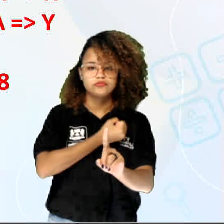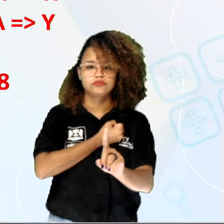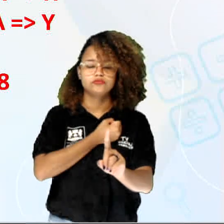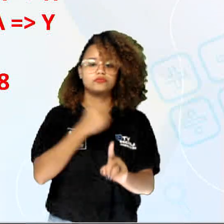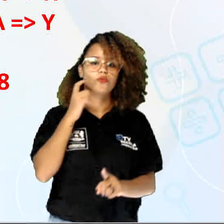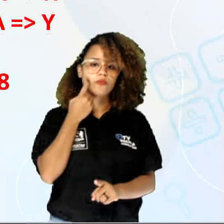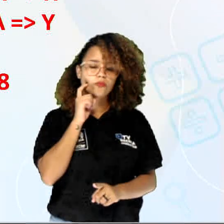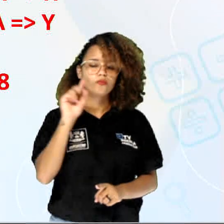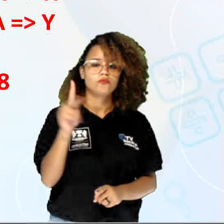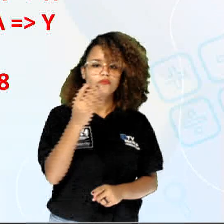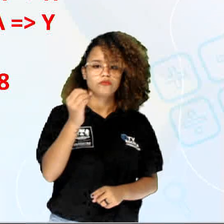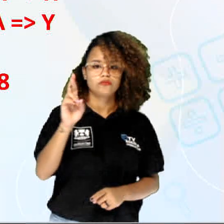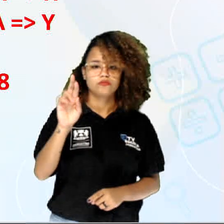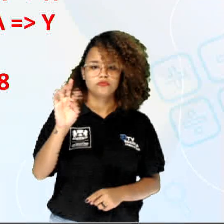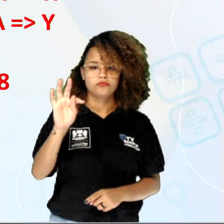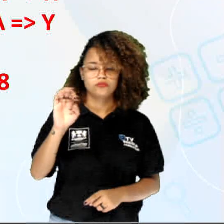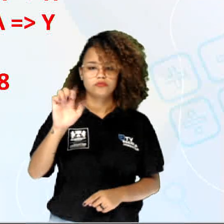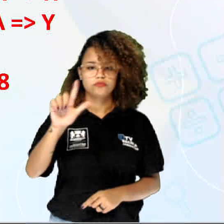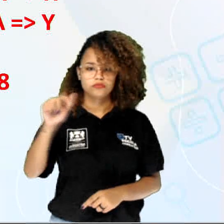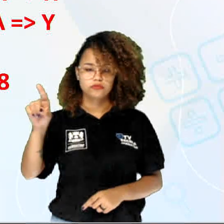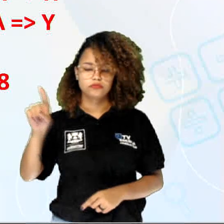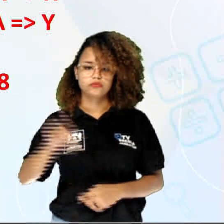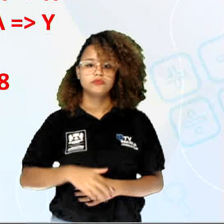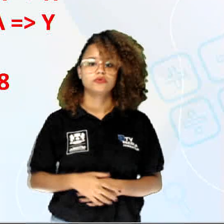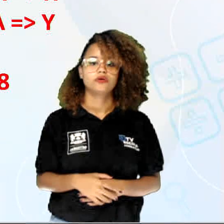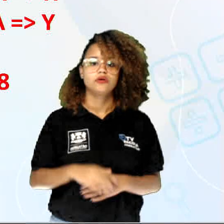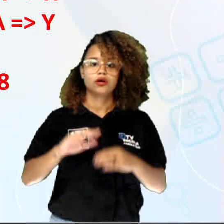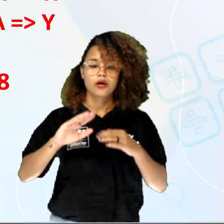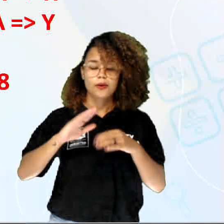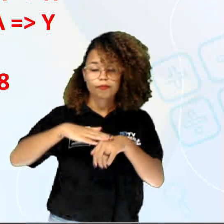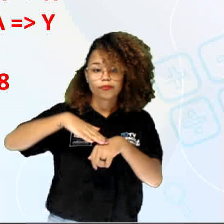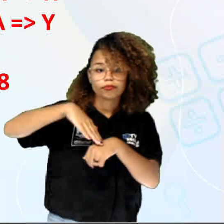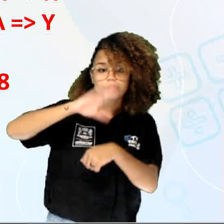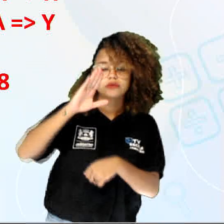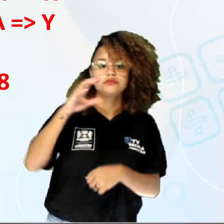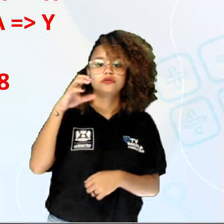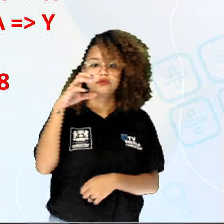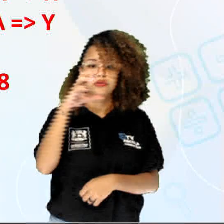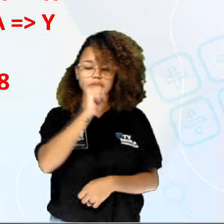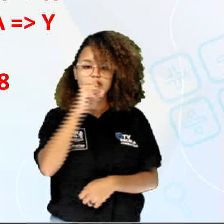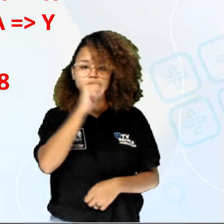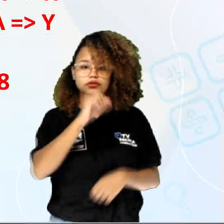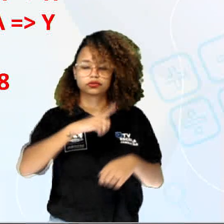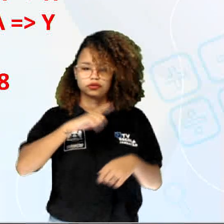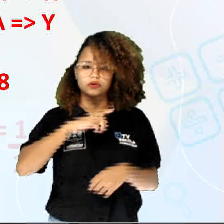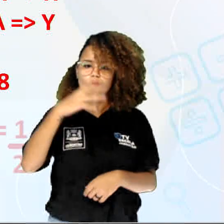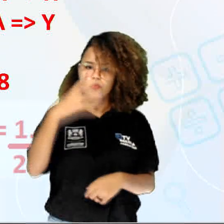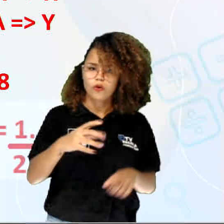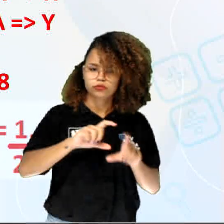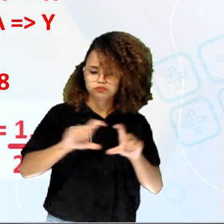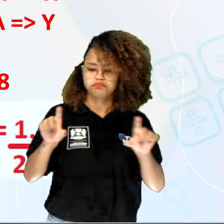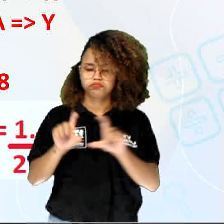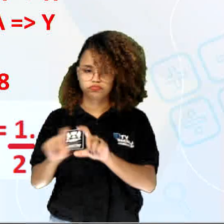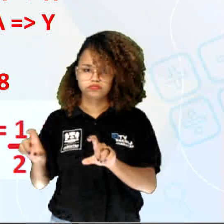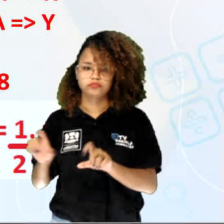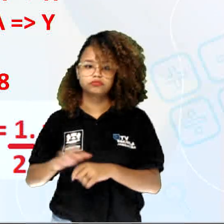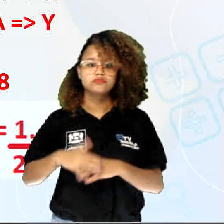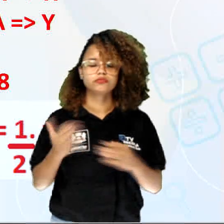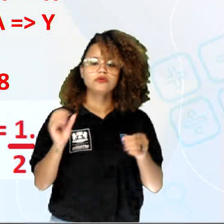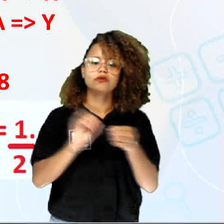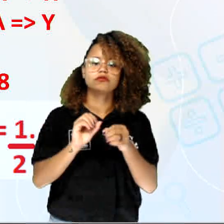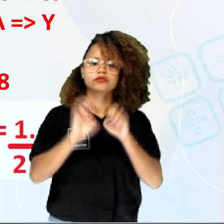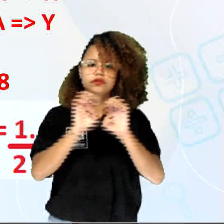que foi o assunto justamente da aula da semana passada, né? Então a gente pode chamar aqui a quantidade de balas de hortelã, a gente não sabe quanto é,